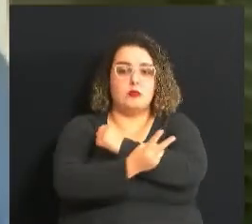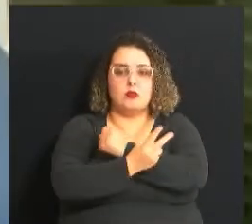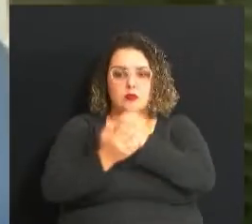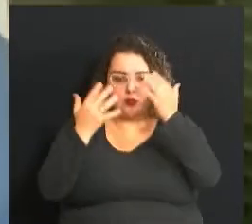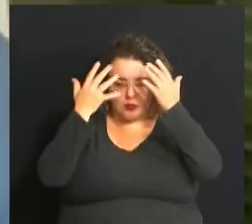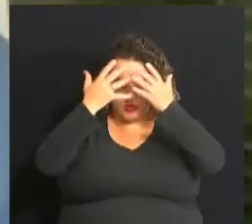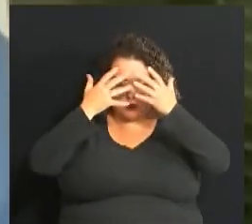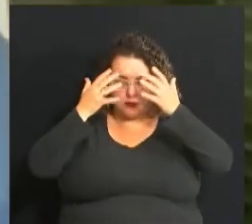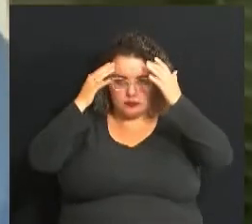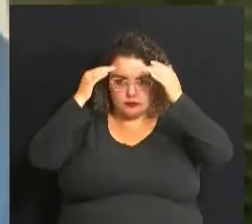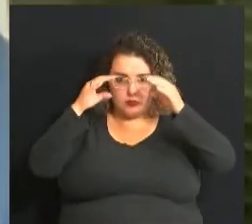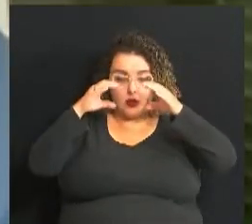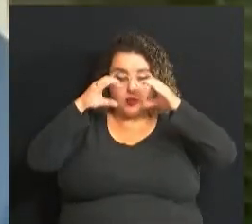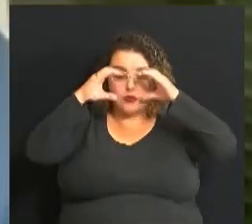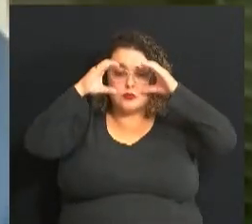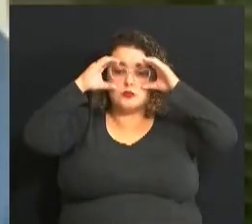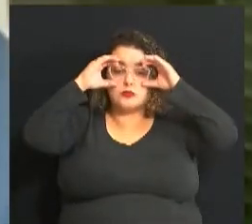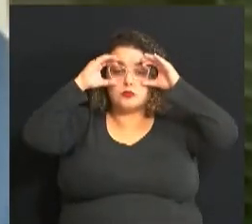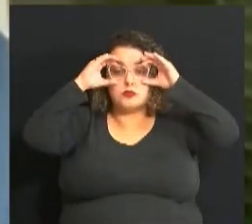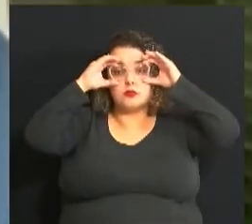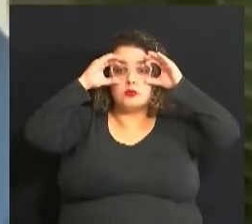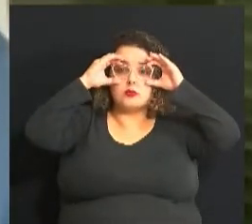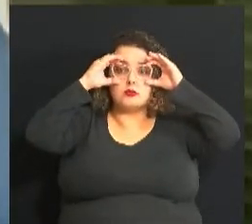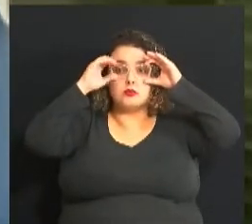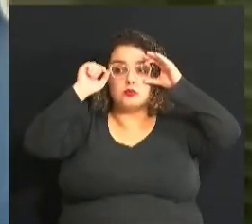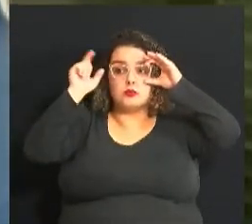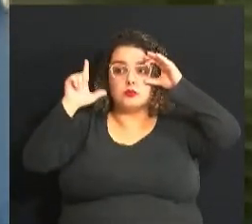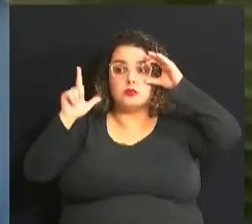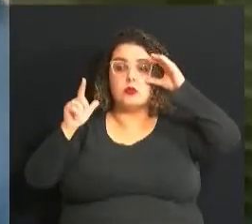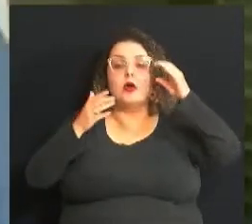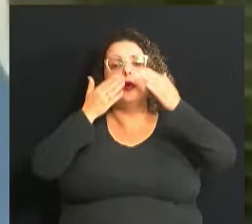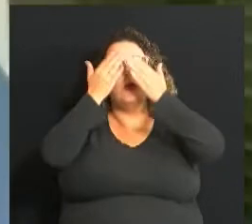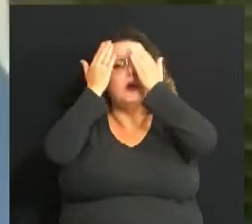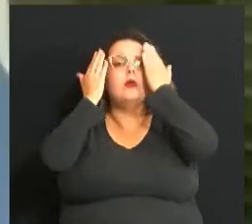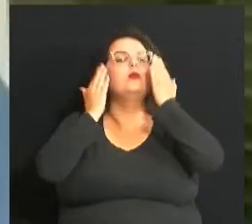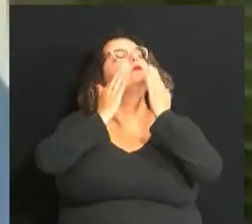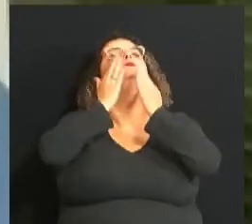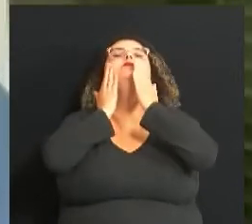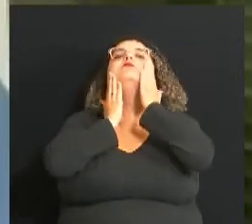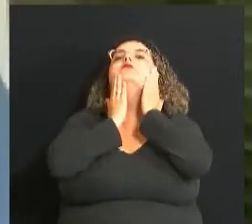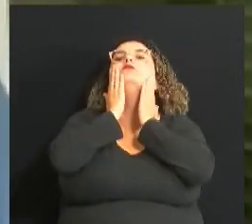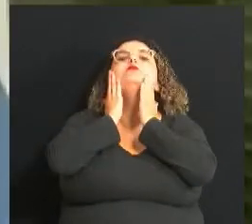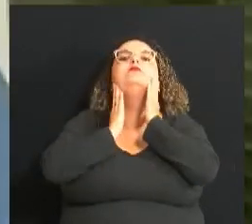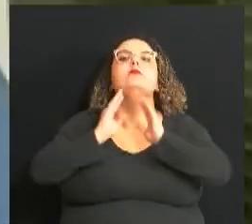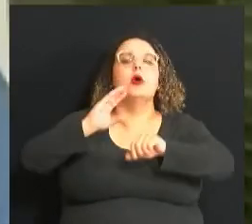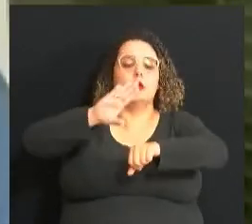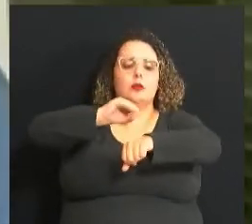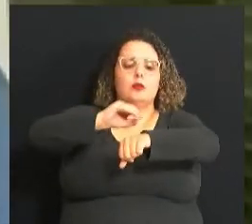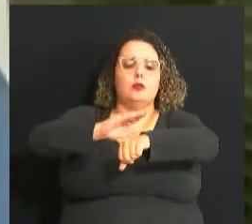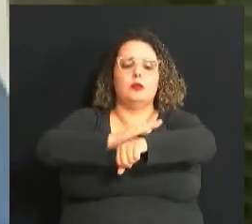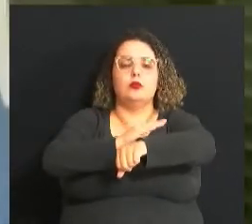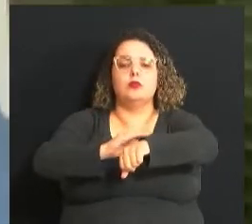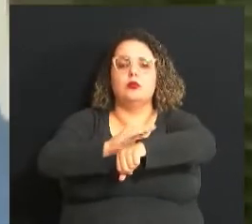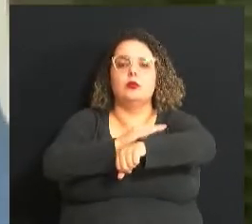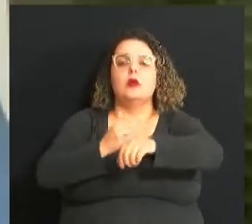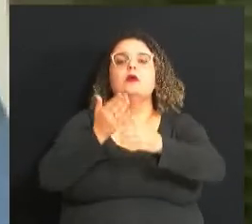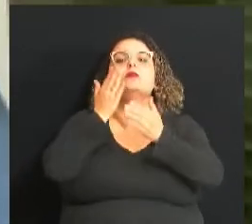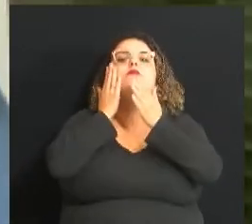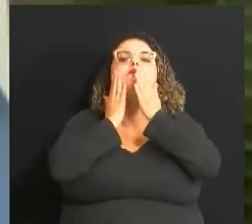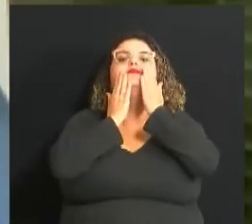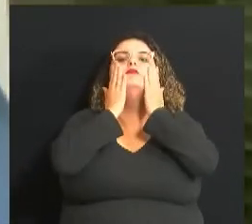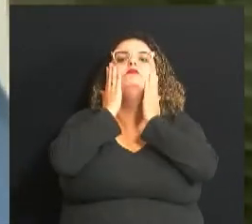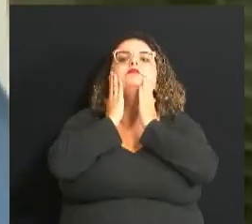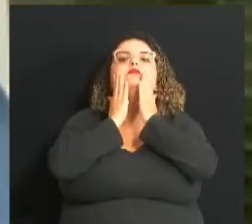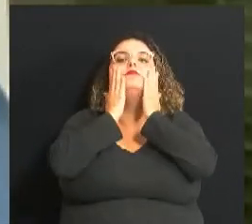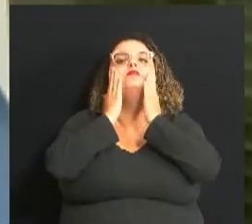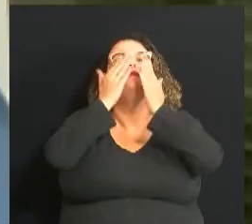É muito comum você ver as mulheres passarem hidratantes ou protetores solares para o rosto. É raro você ver em homem